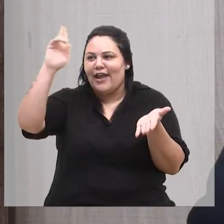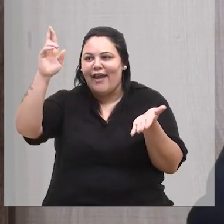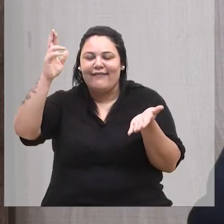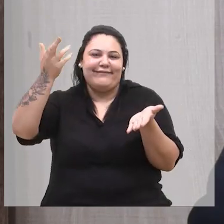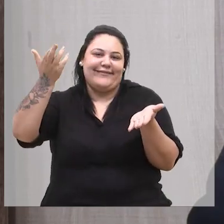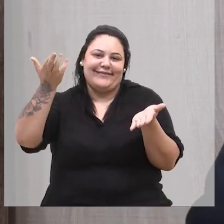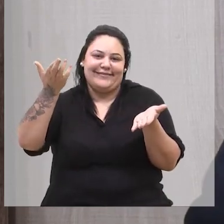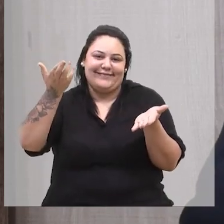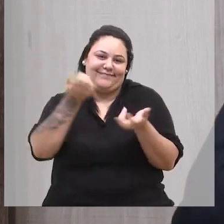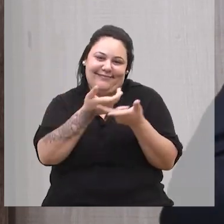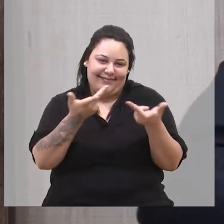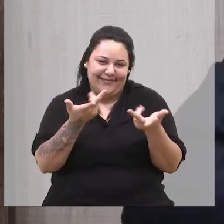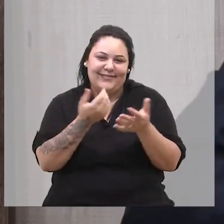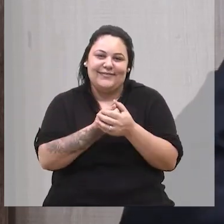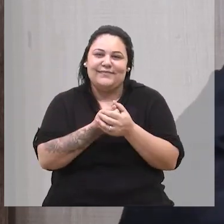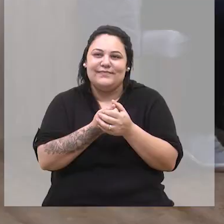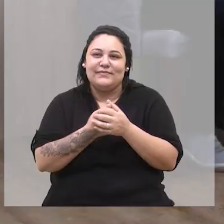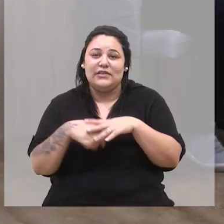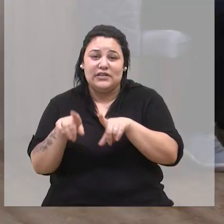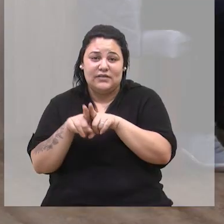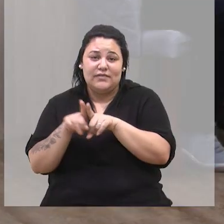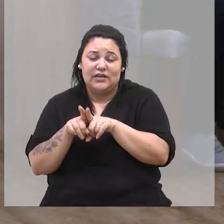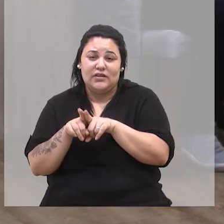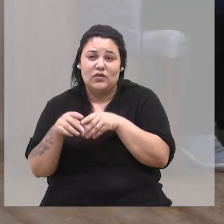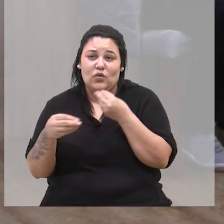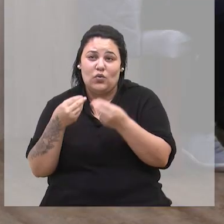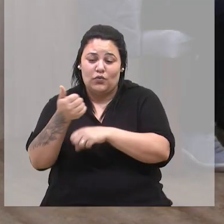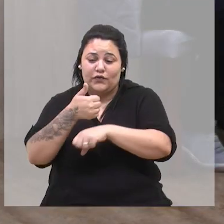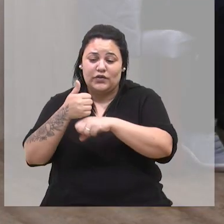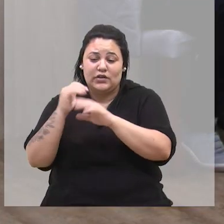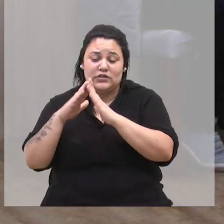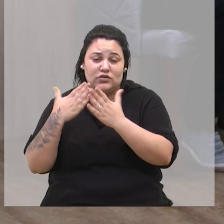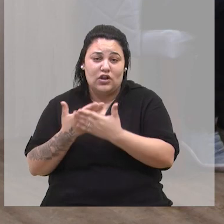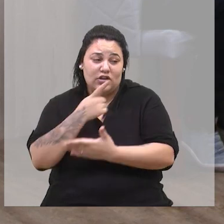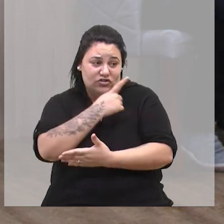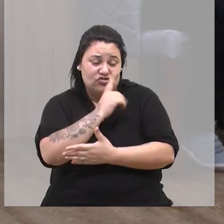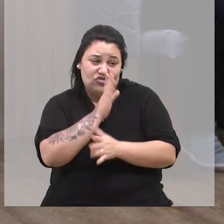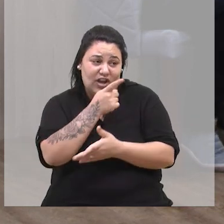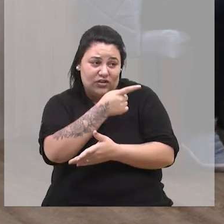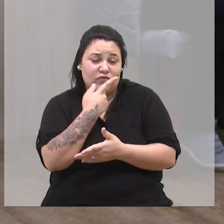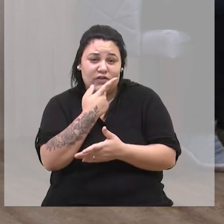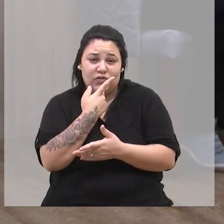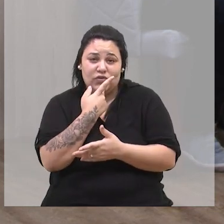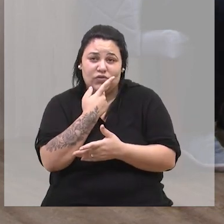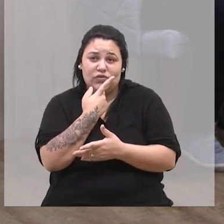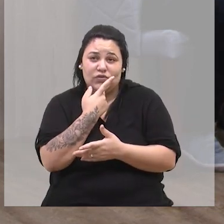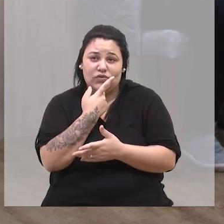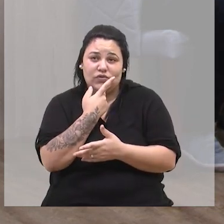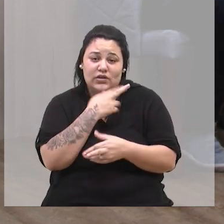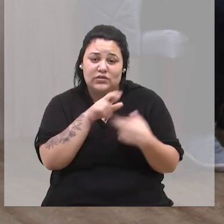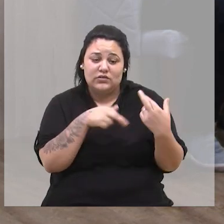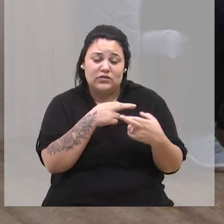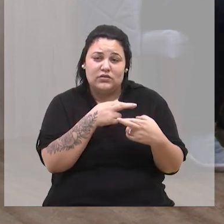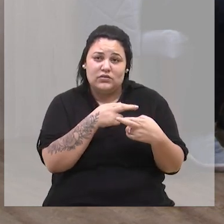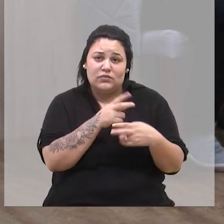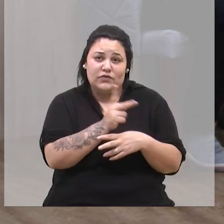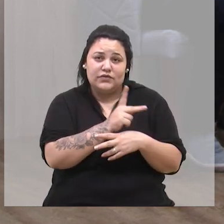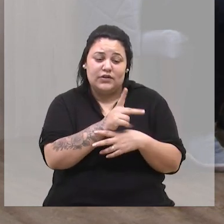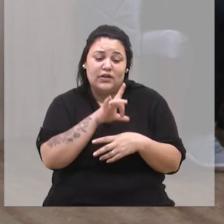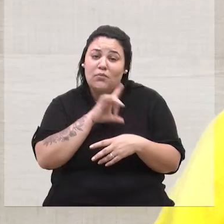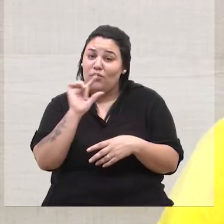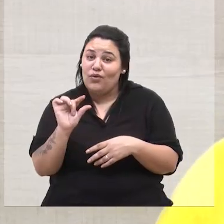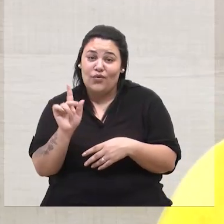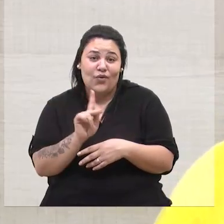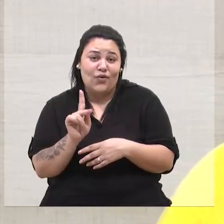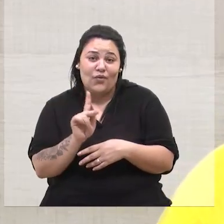diretor, enfim, aí começa. Assim como, veja, nas escolas, já que você me levantou a questão da educação e da profissão de professora, tem